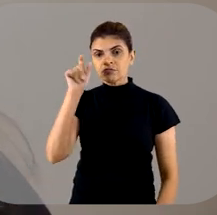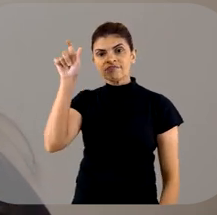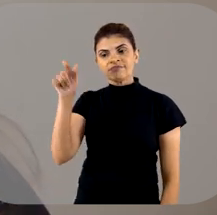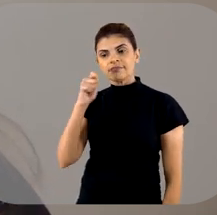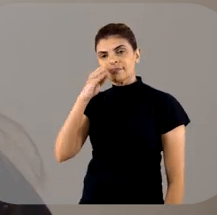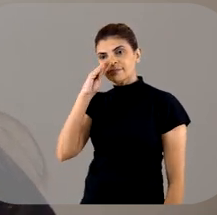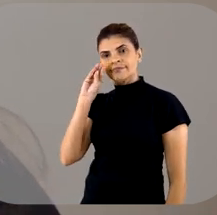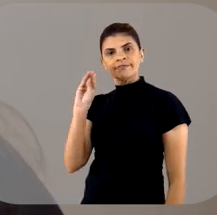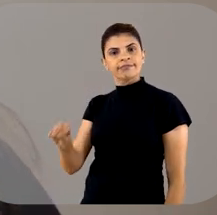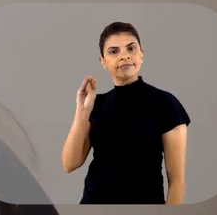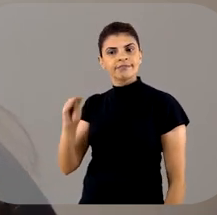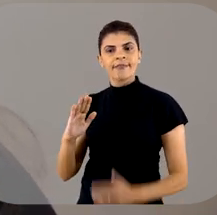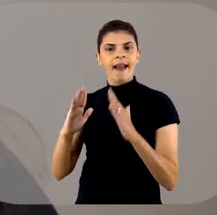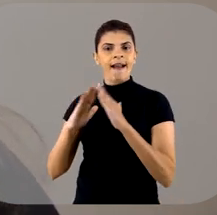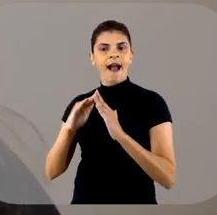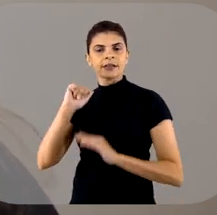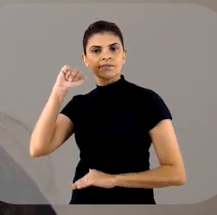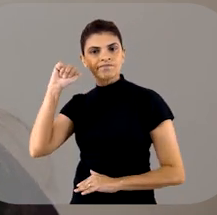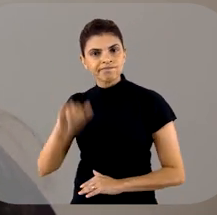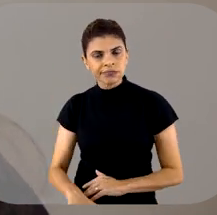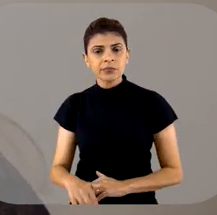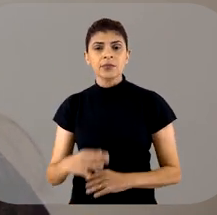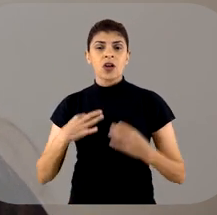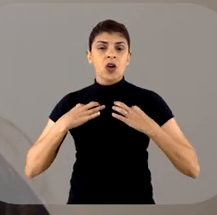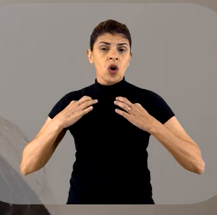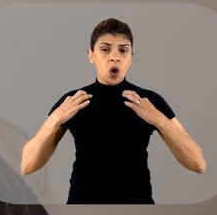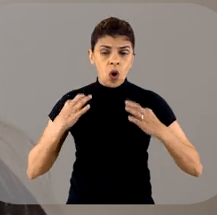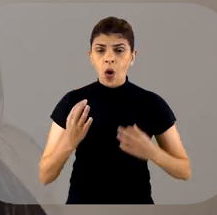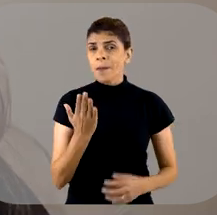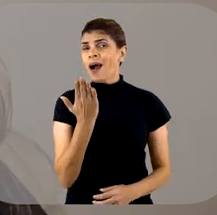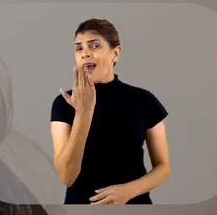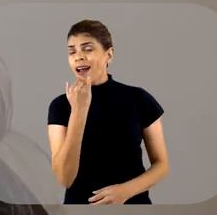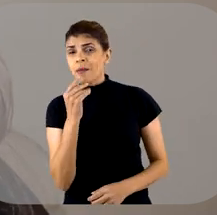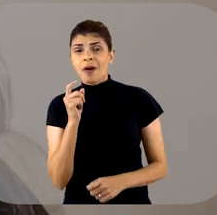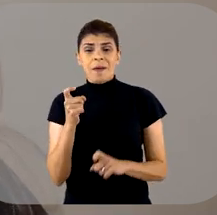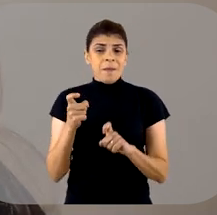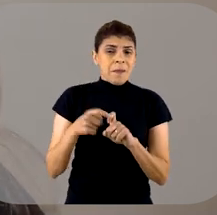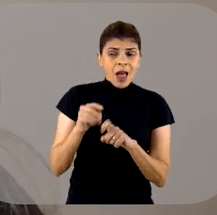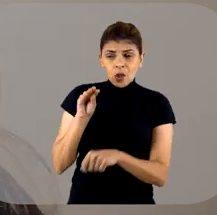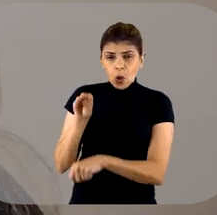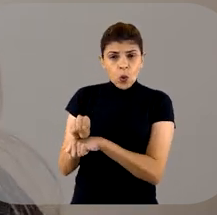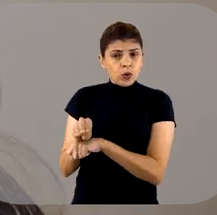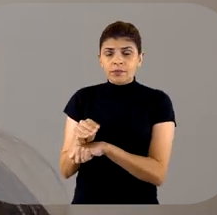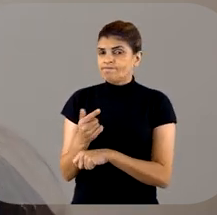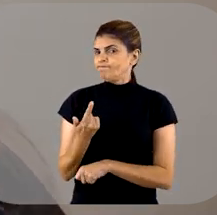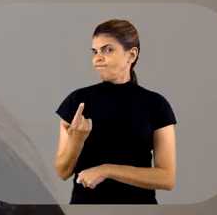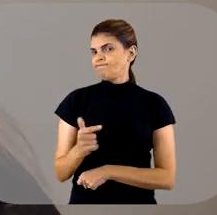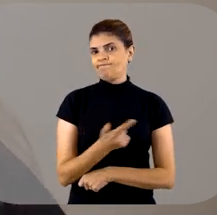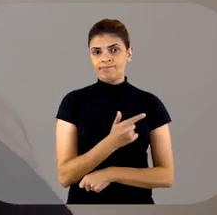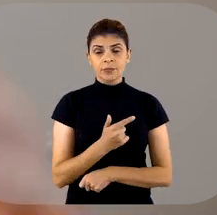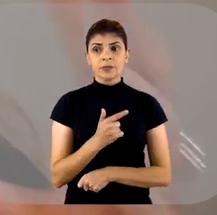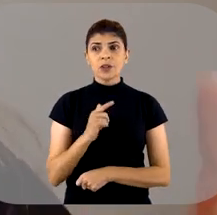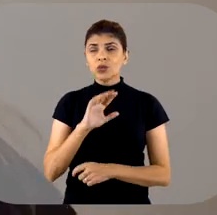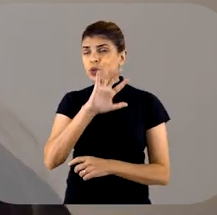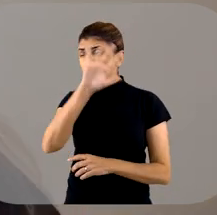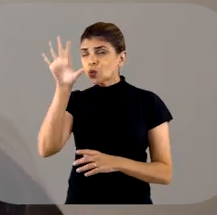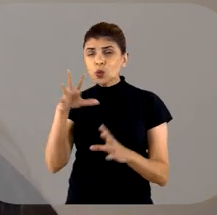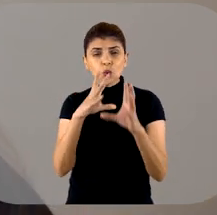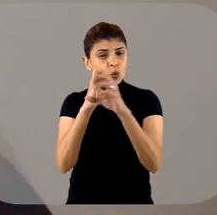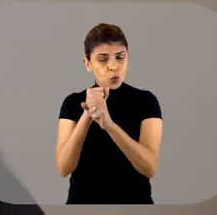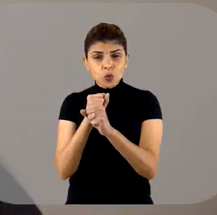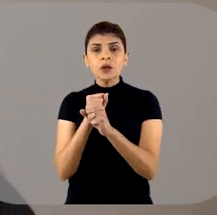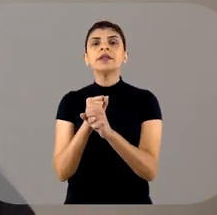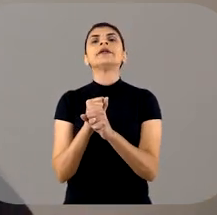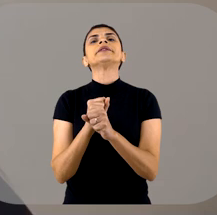que se traduzia em moradia, roupas, alimentação e cuidados médicos inadequados. E esse